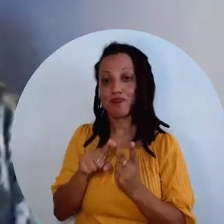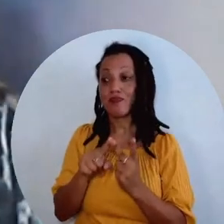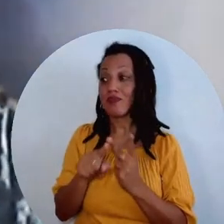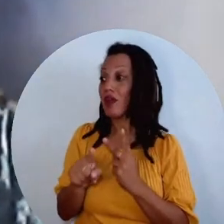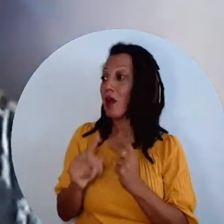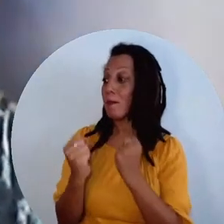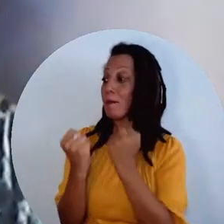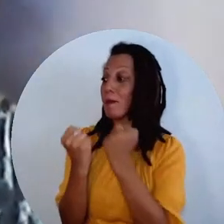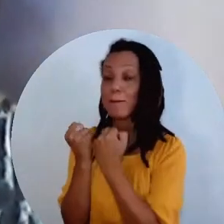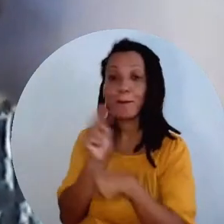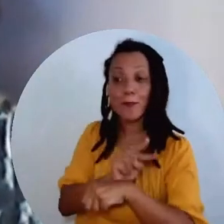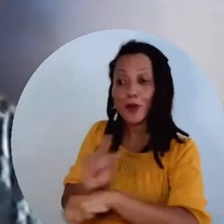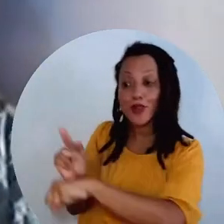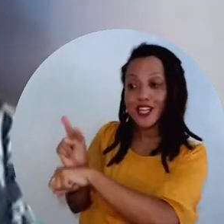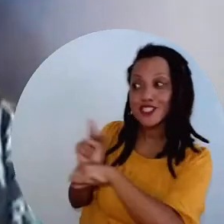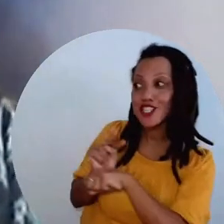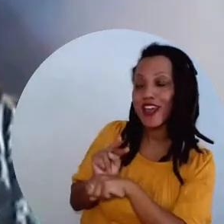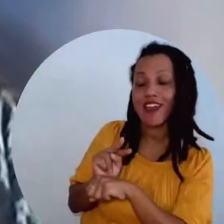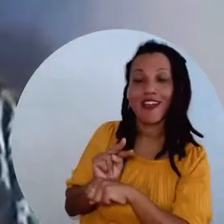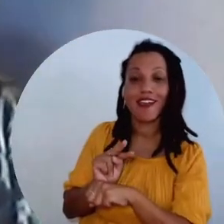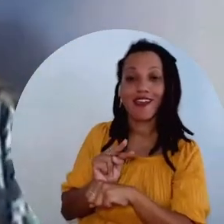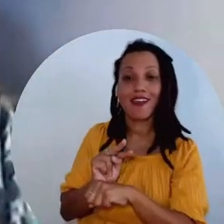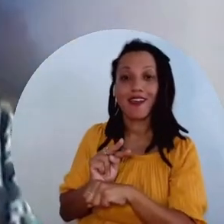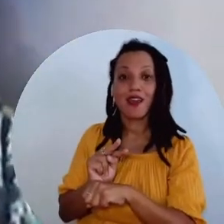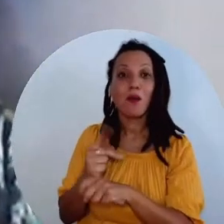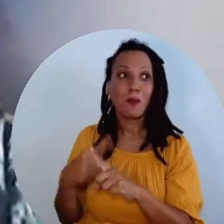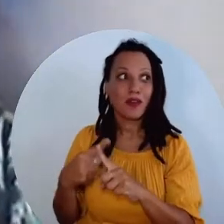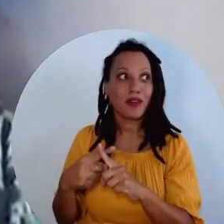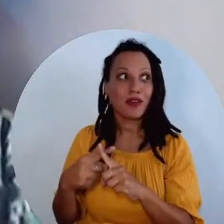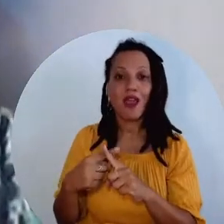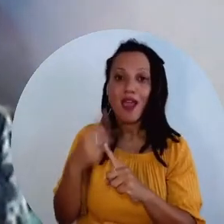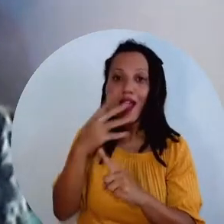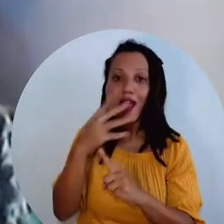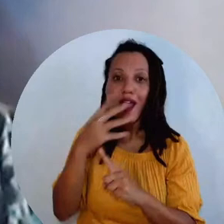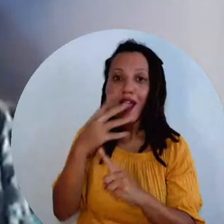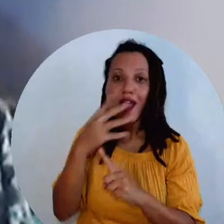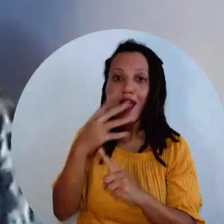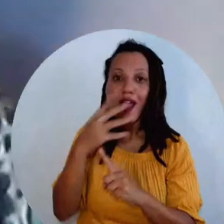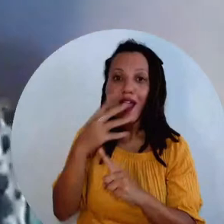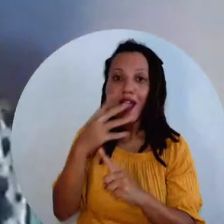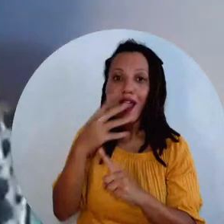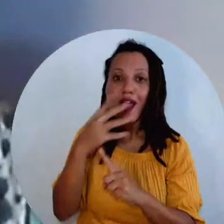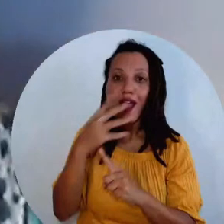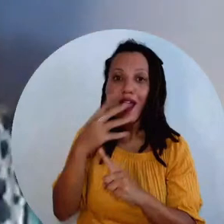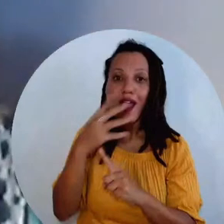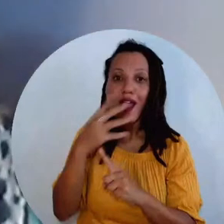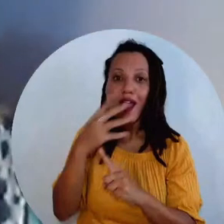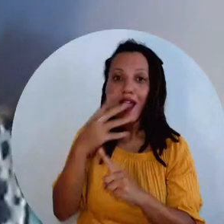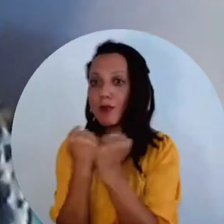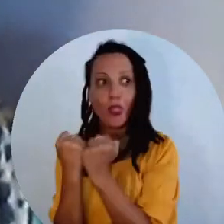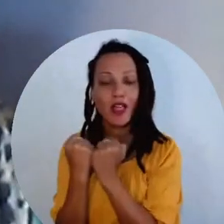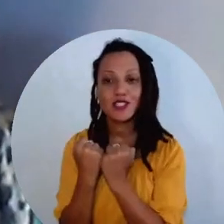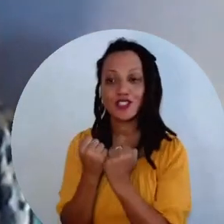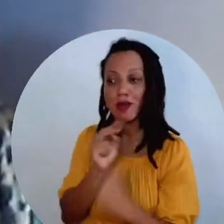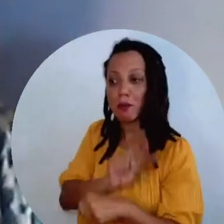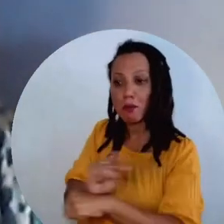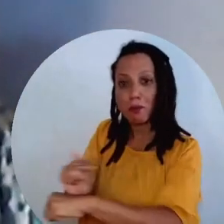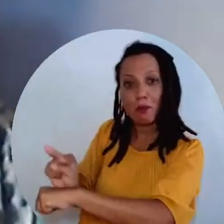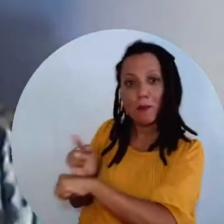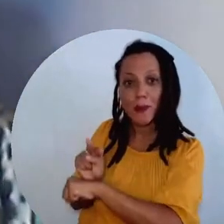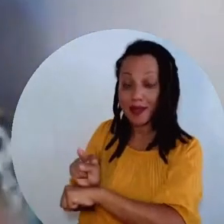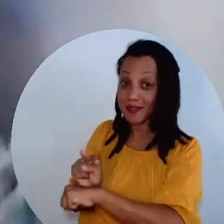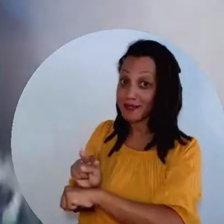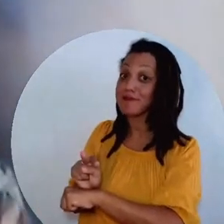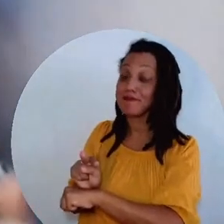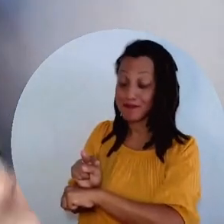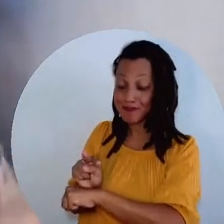proteger contra clãs rivais, para proteger contra os animais, né? Então, a figura masculina, ela foi